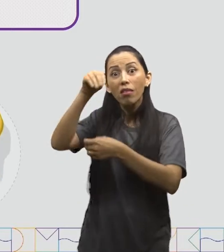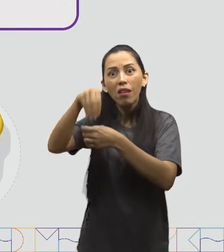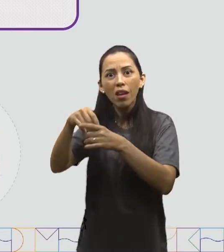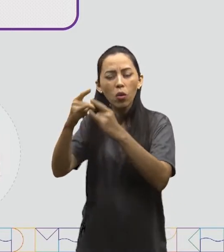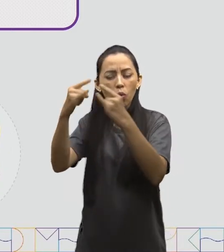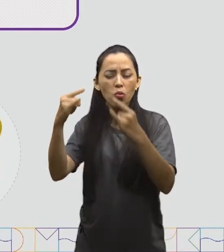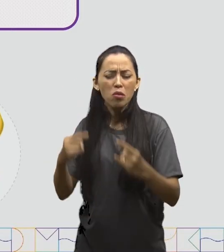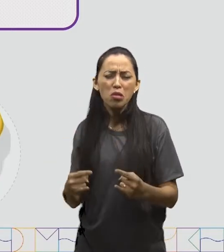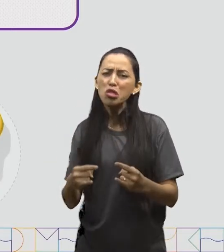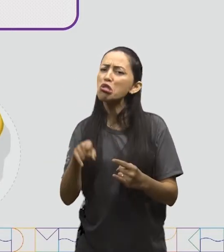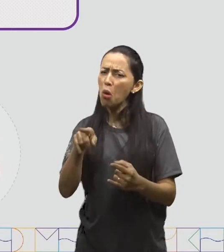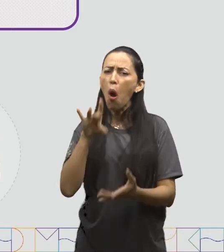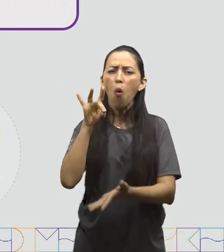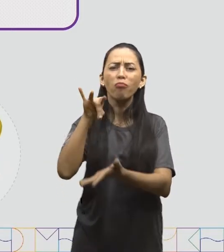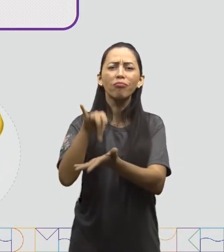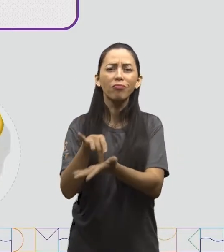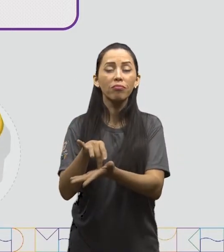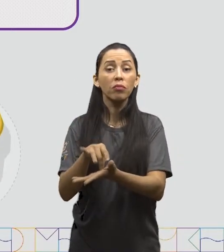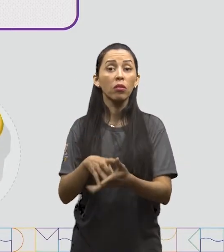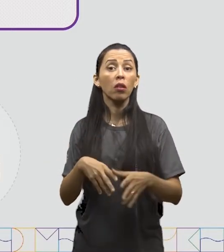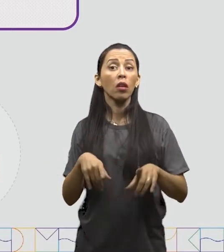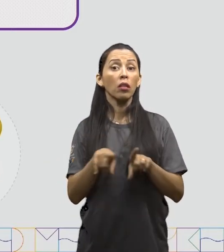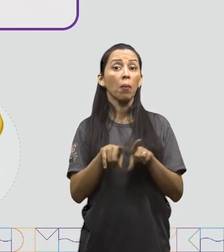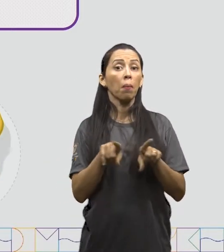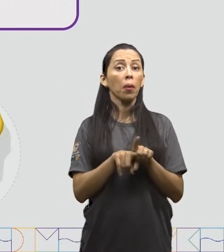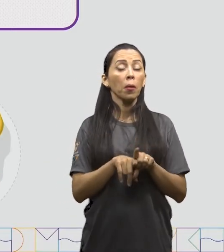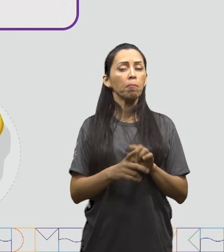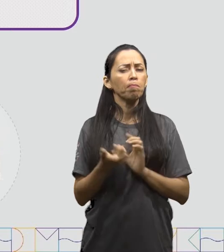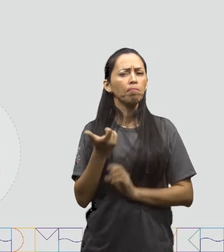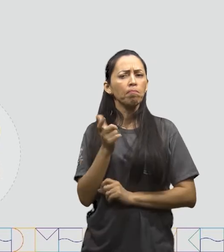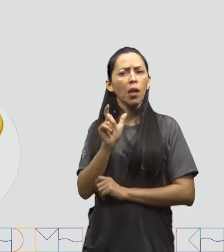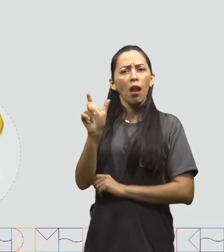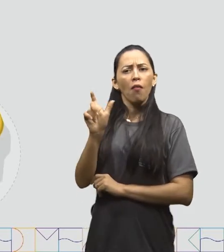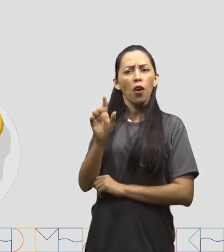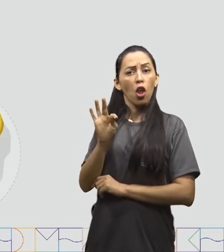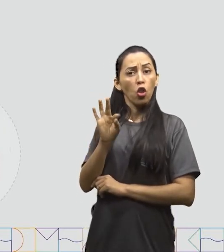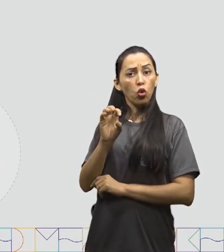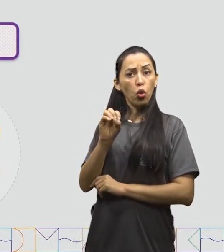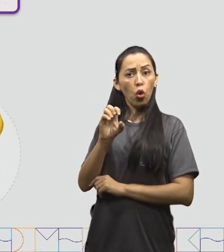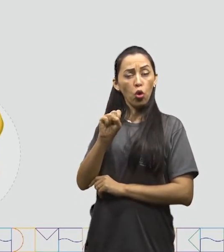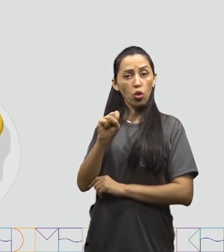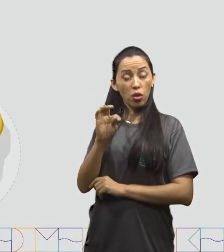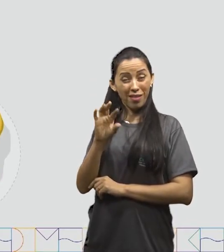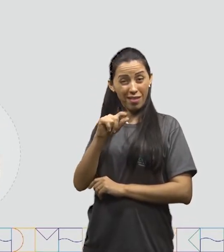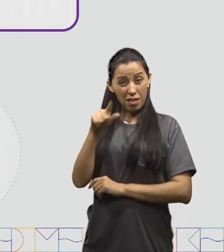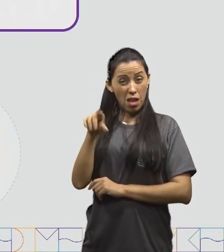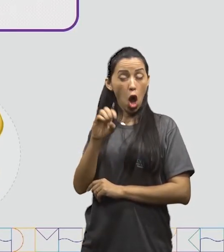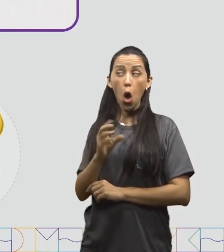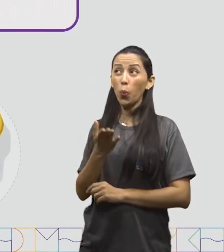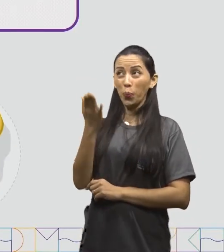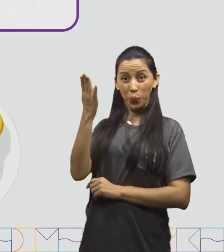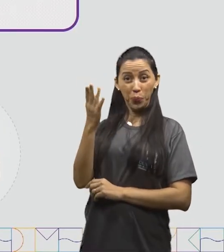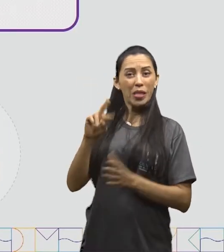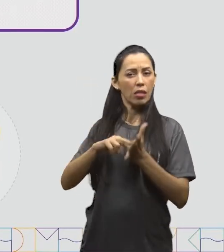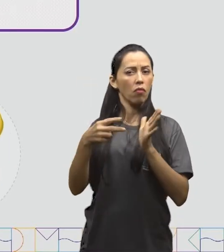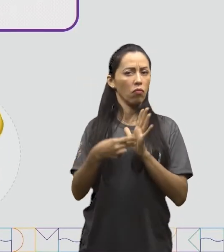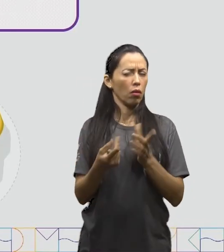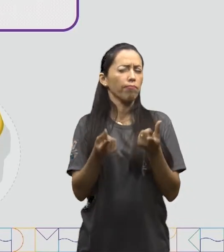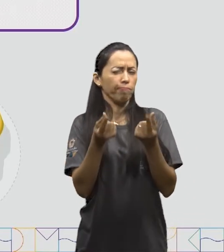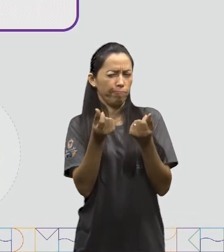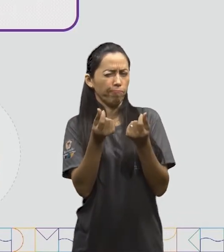ou seja, algo único. A palavra tostão significa